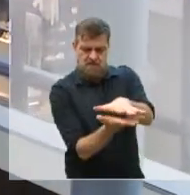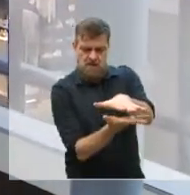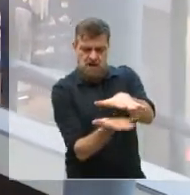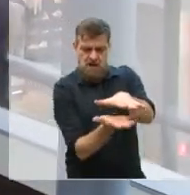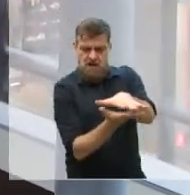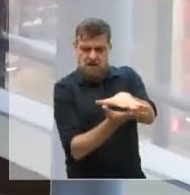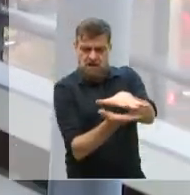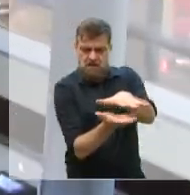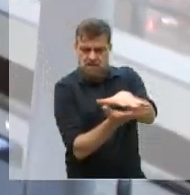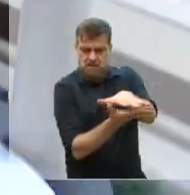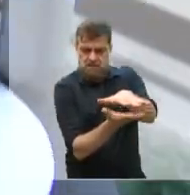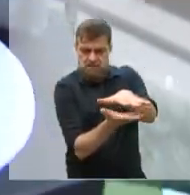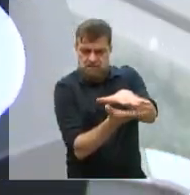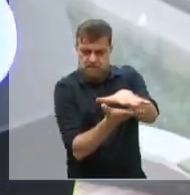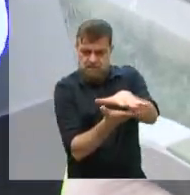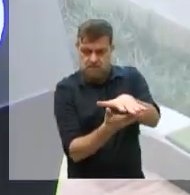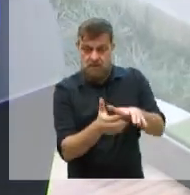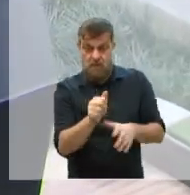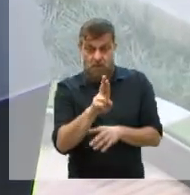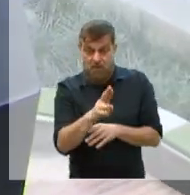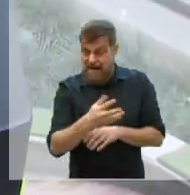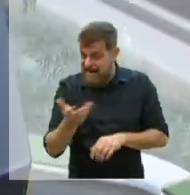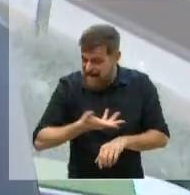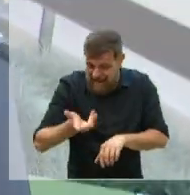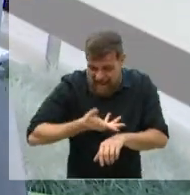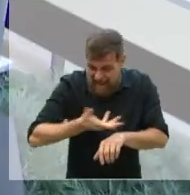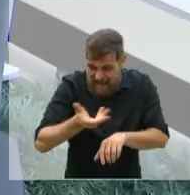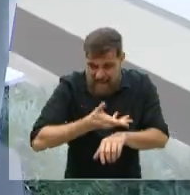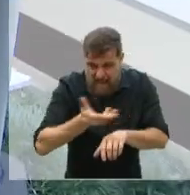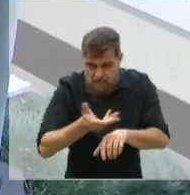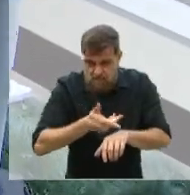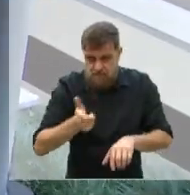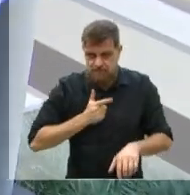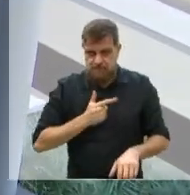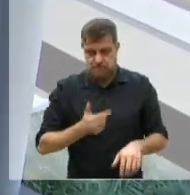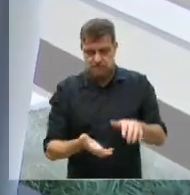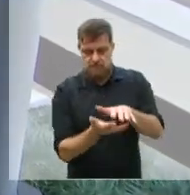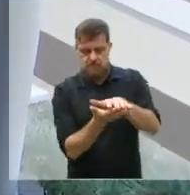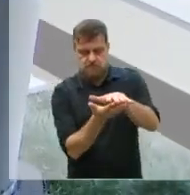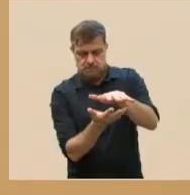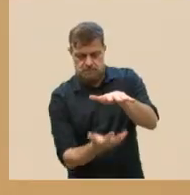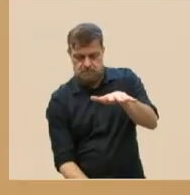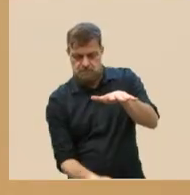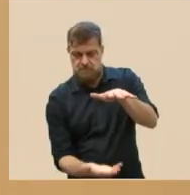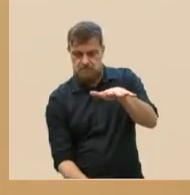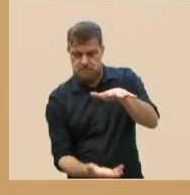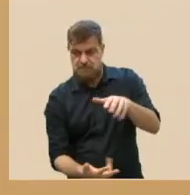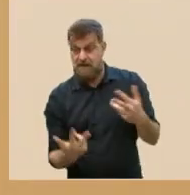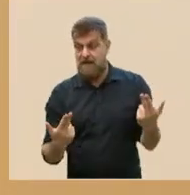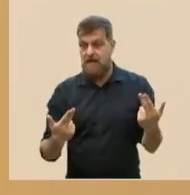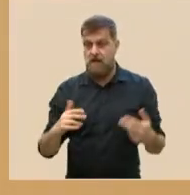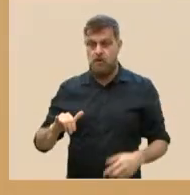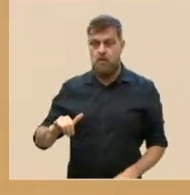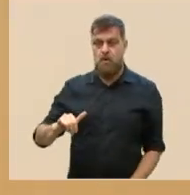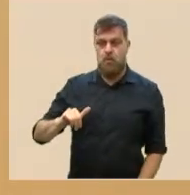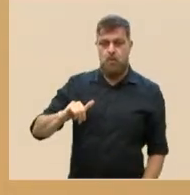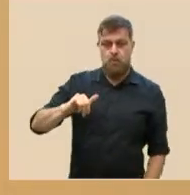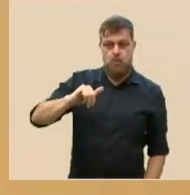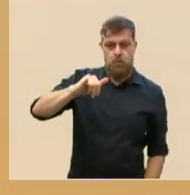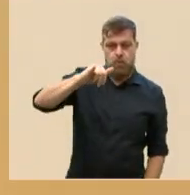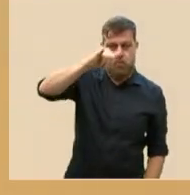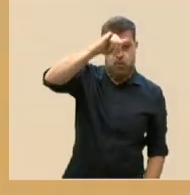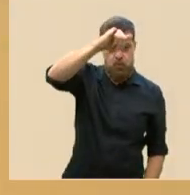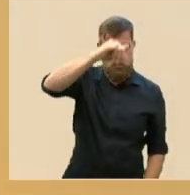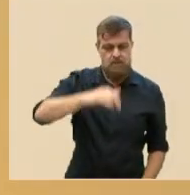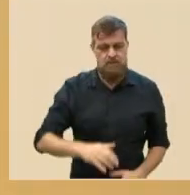passa rapidamente pelo disco, diminuindo a pressão de baixo é maior e empurra o disco para cima. E ele fica preso lá, imitando uma asa de